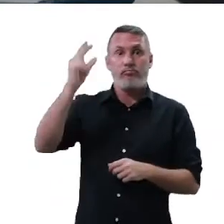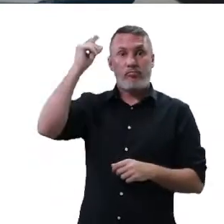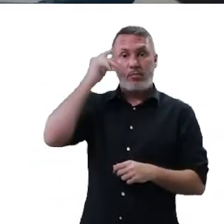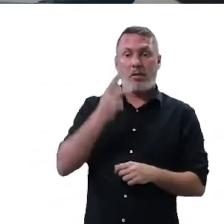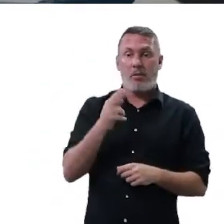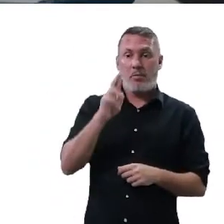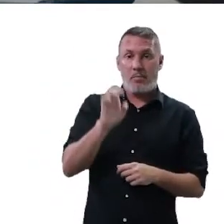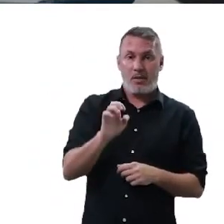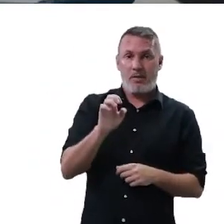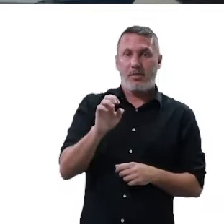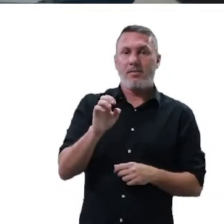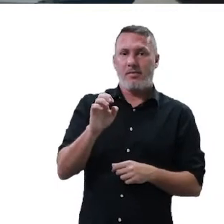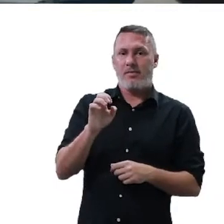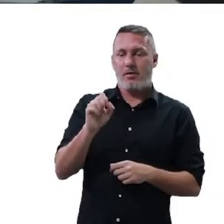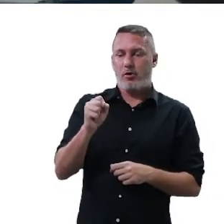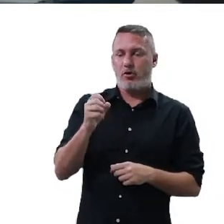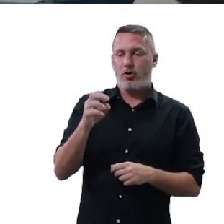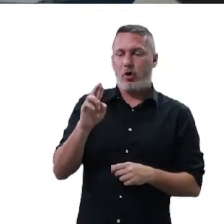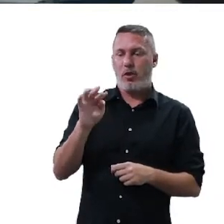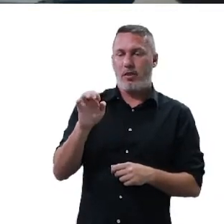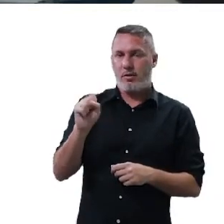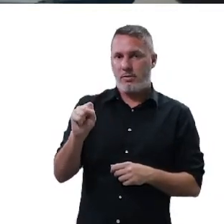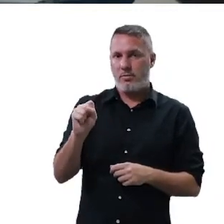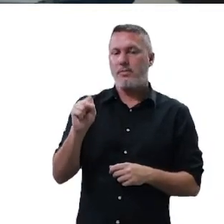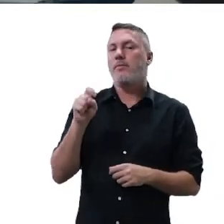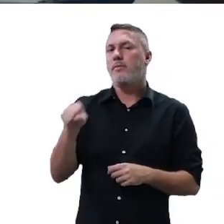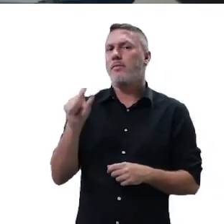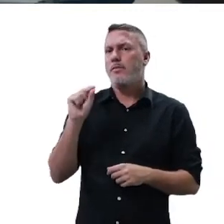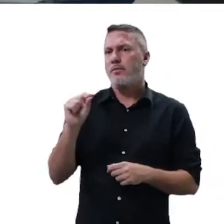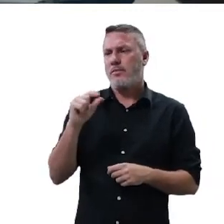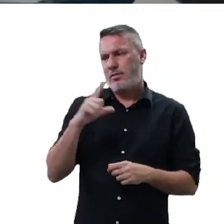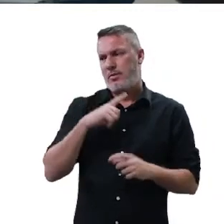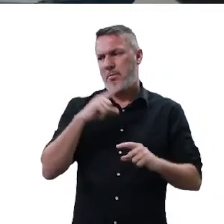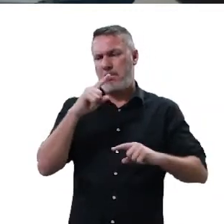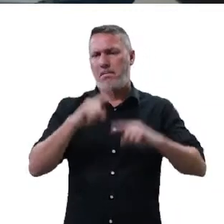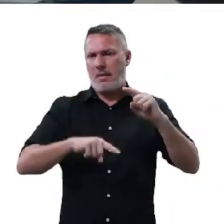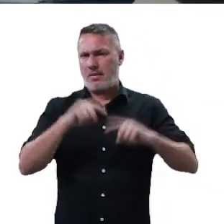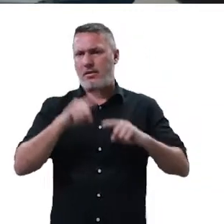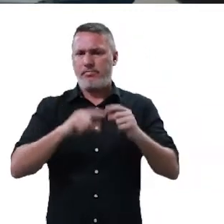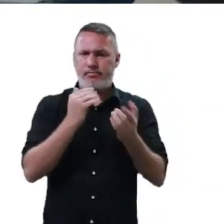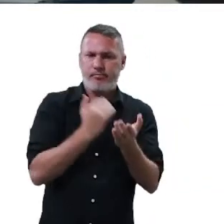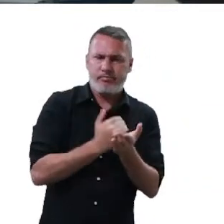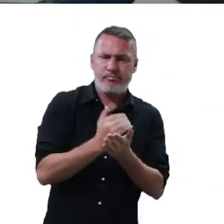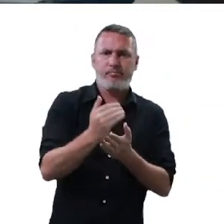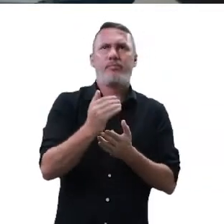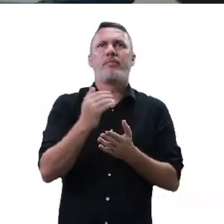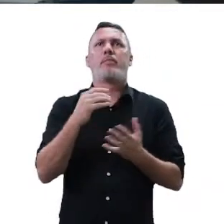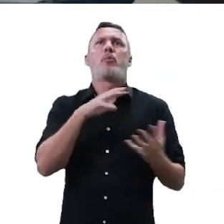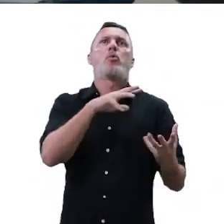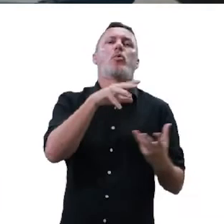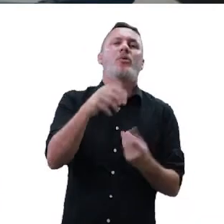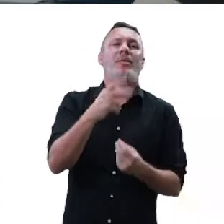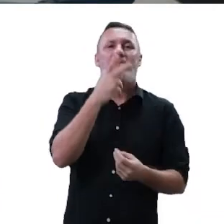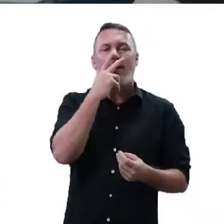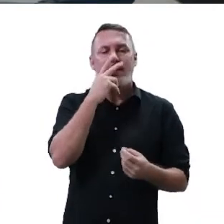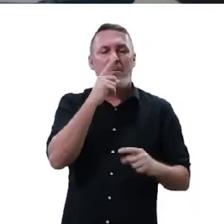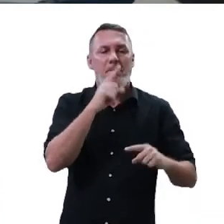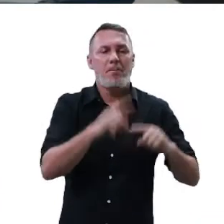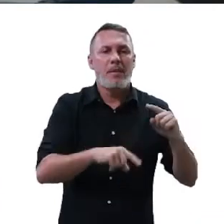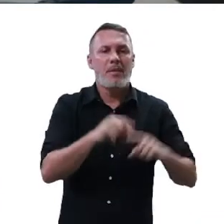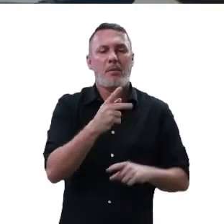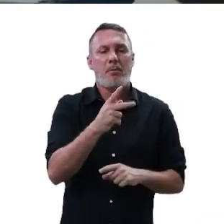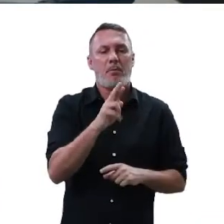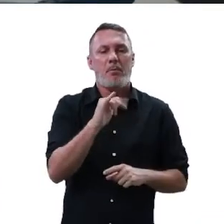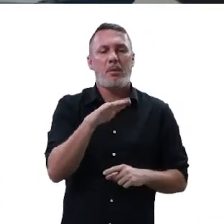por um elemento primordial. Entre aspas aí, vamos chamar de matéria-prima do universo, a gente poderia falar